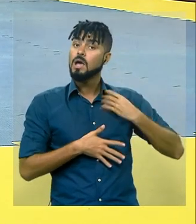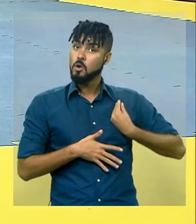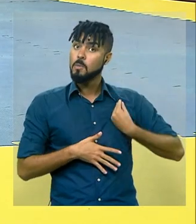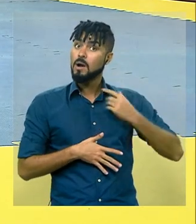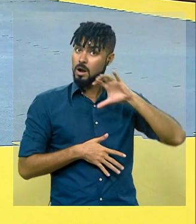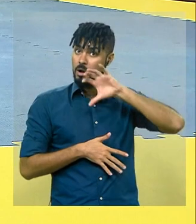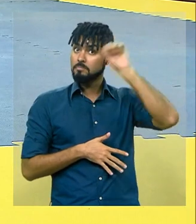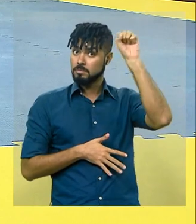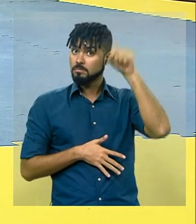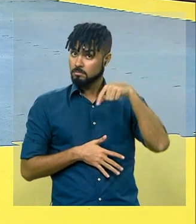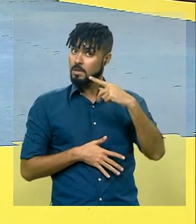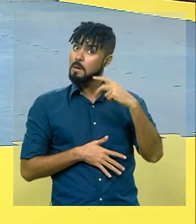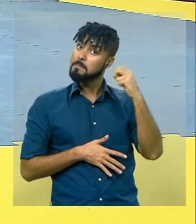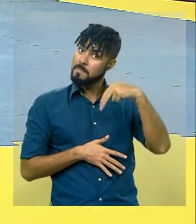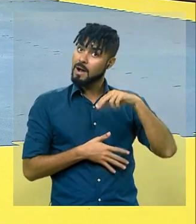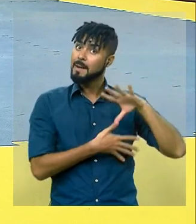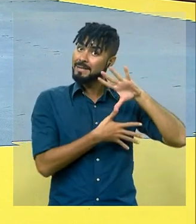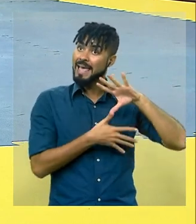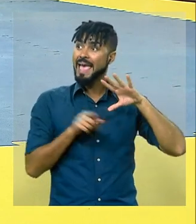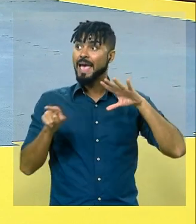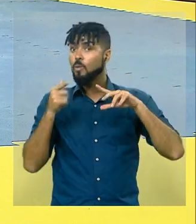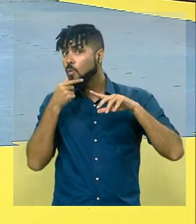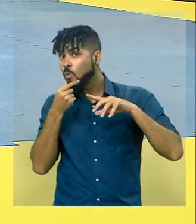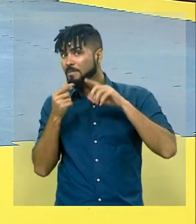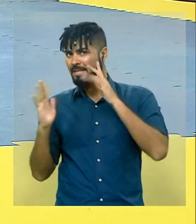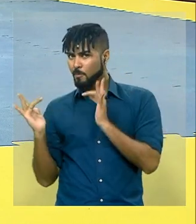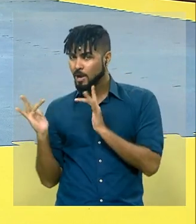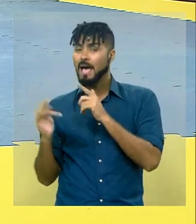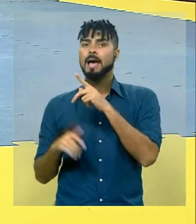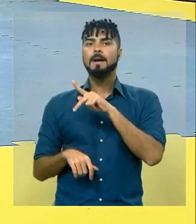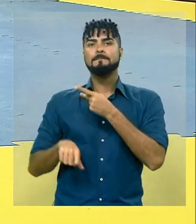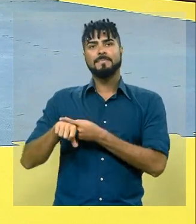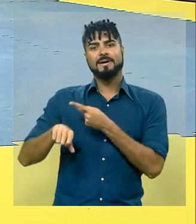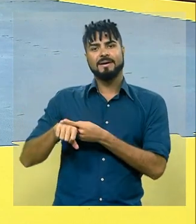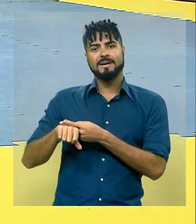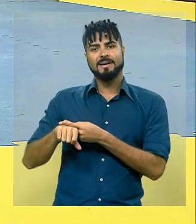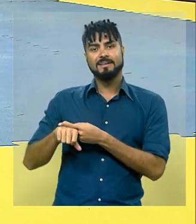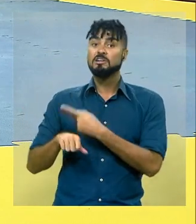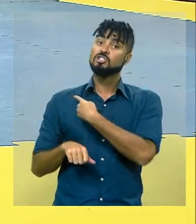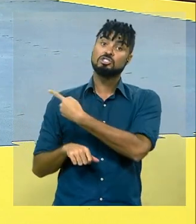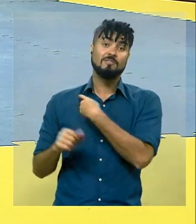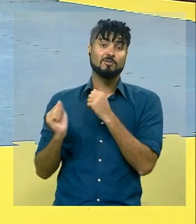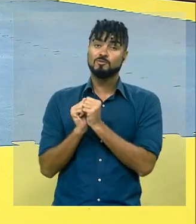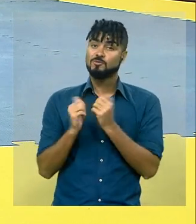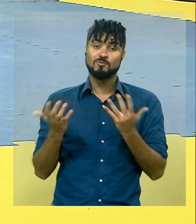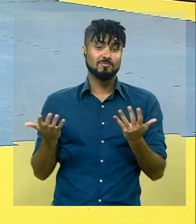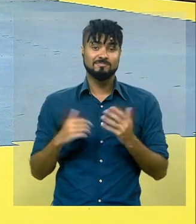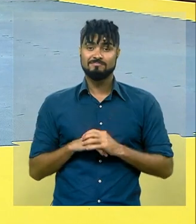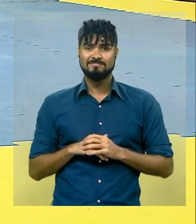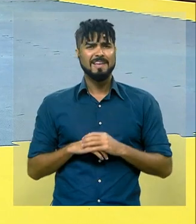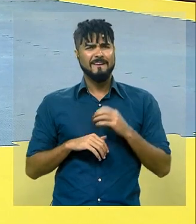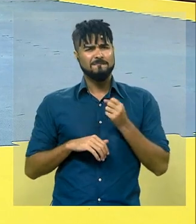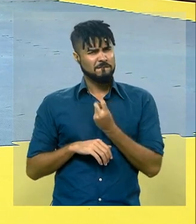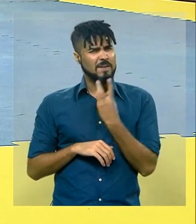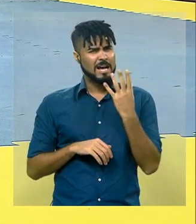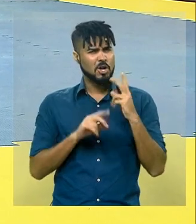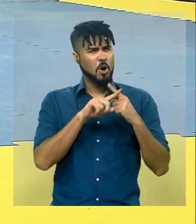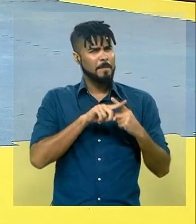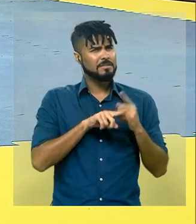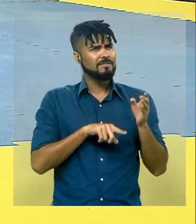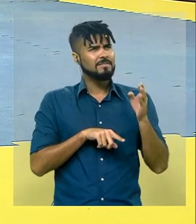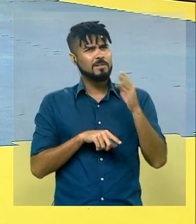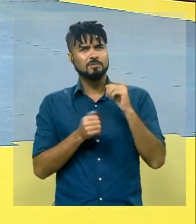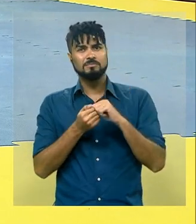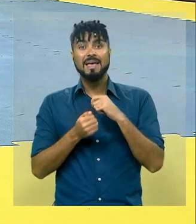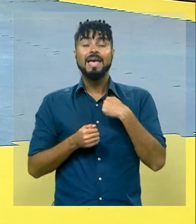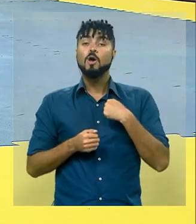Fui campeã Pan-Americana e ele foi prata. Aí a gente também estava junto, tem muitas competições que a gente estava junto. Esse ano eu não estava